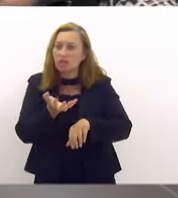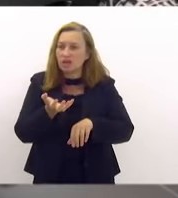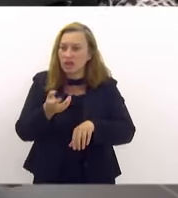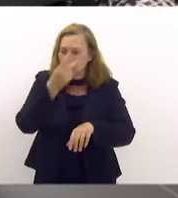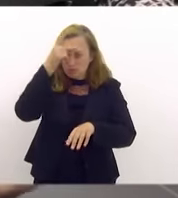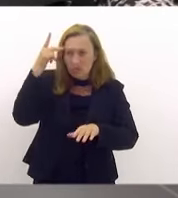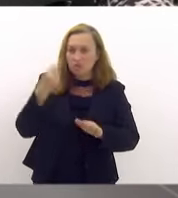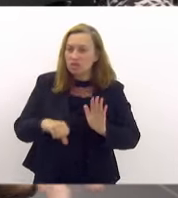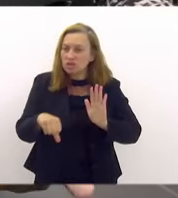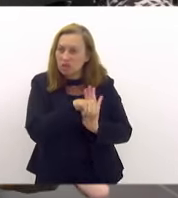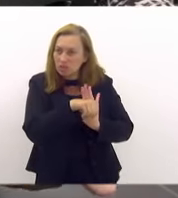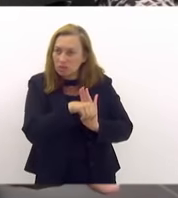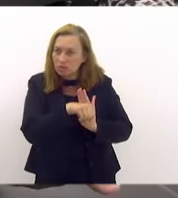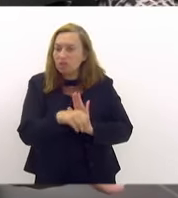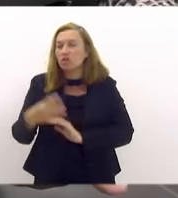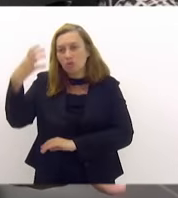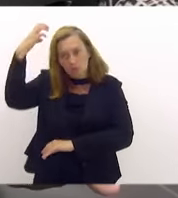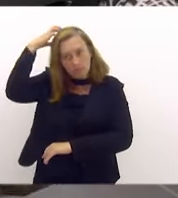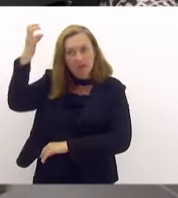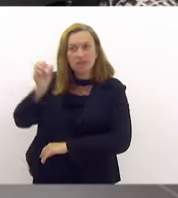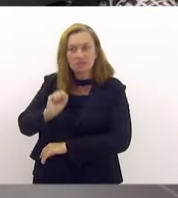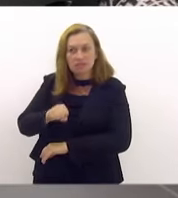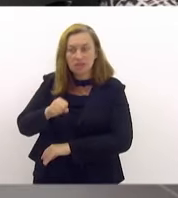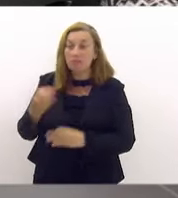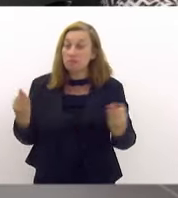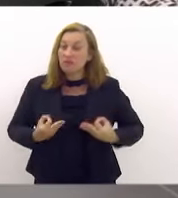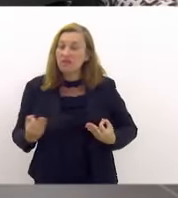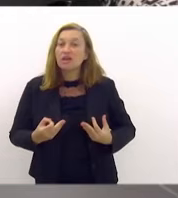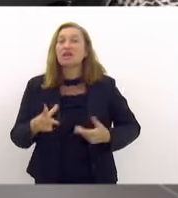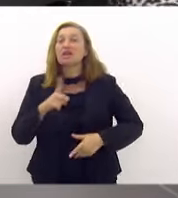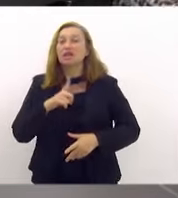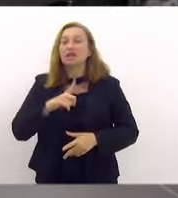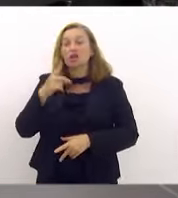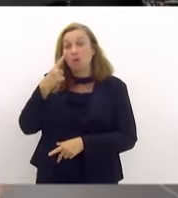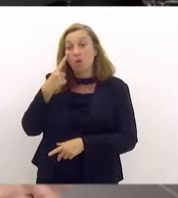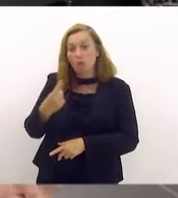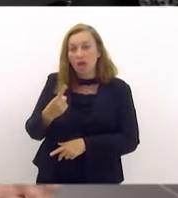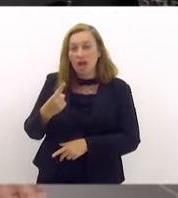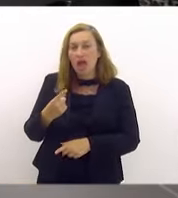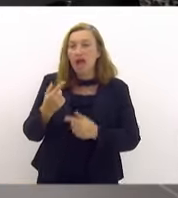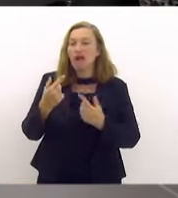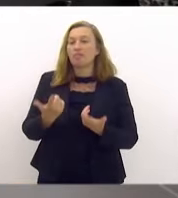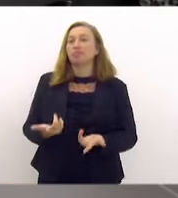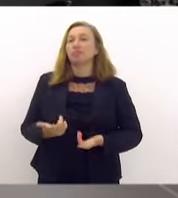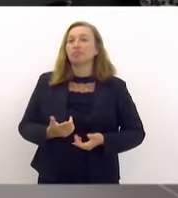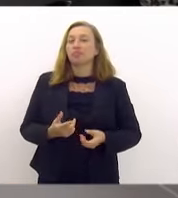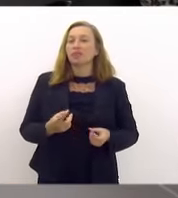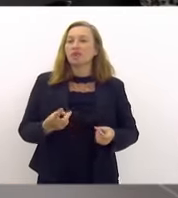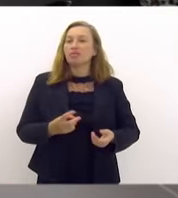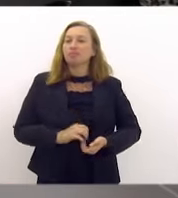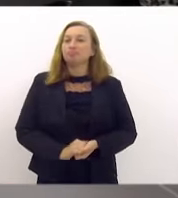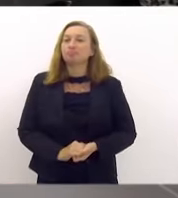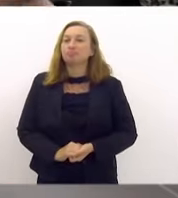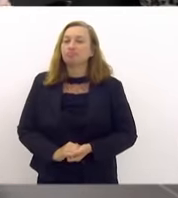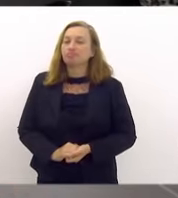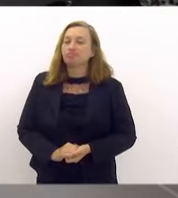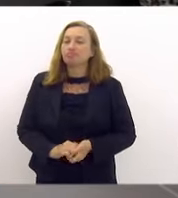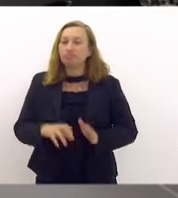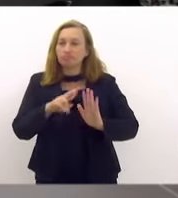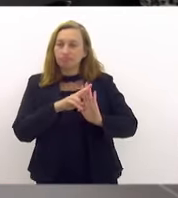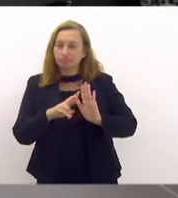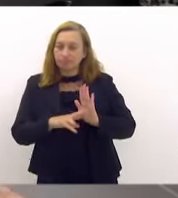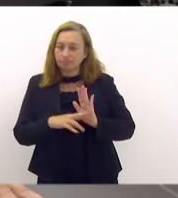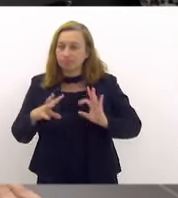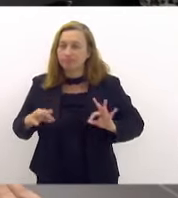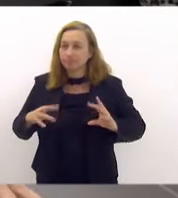pratiquem crimes sejam punidas né então a gente tem que ter um olhar crítico para isso e eu acho que a a a regra do jogo